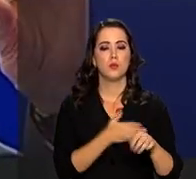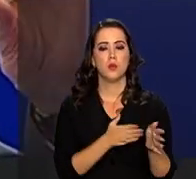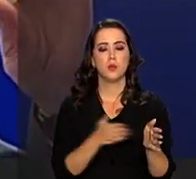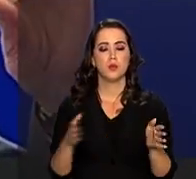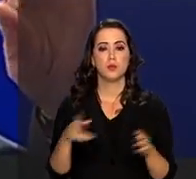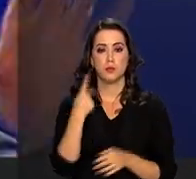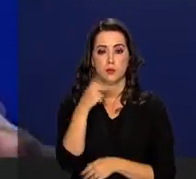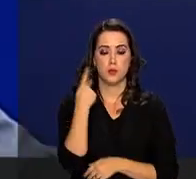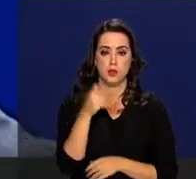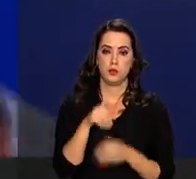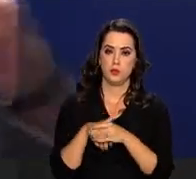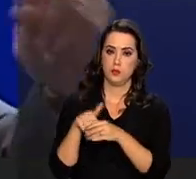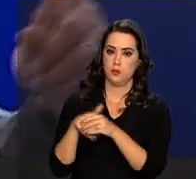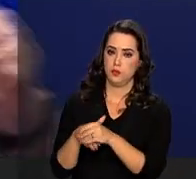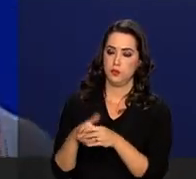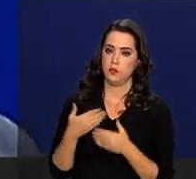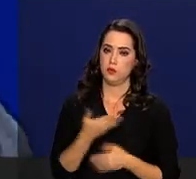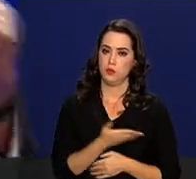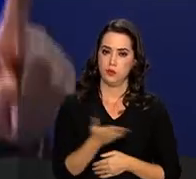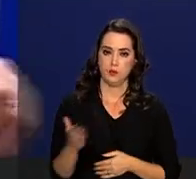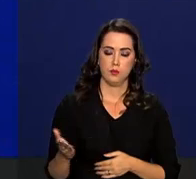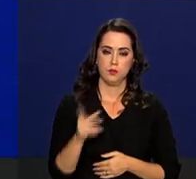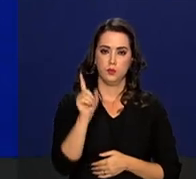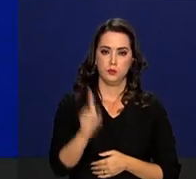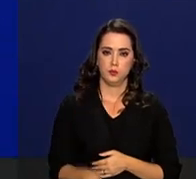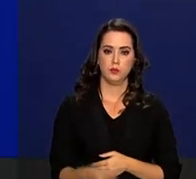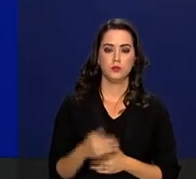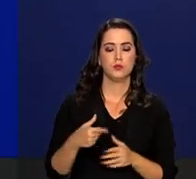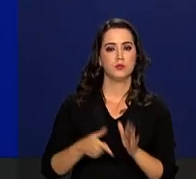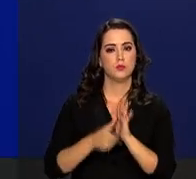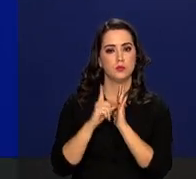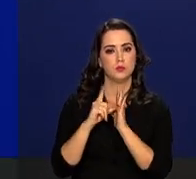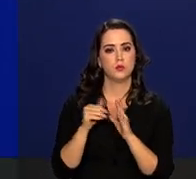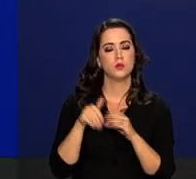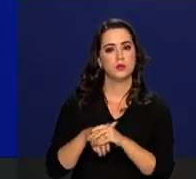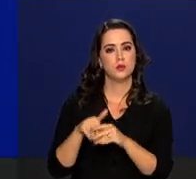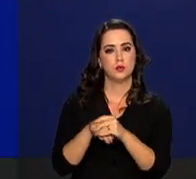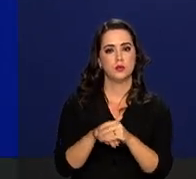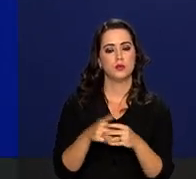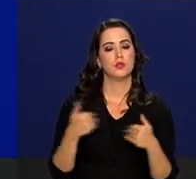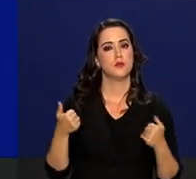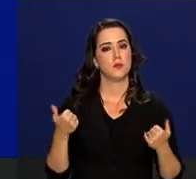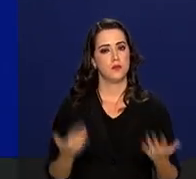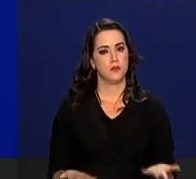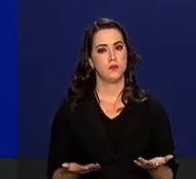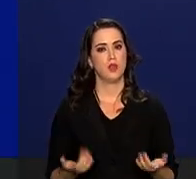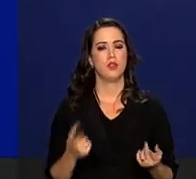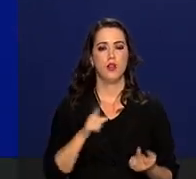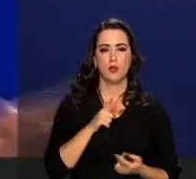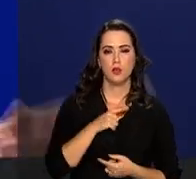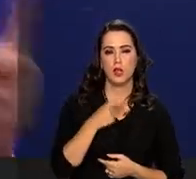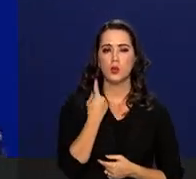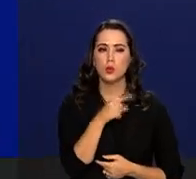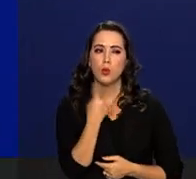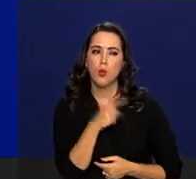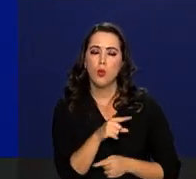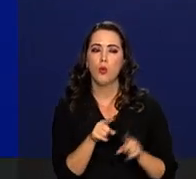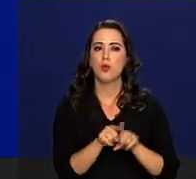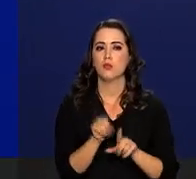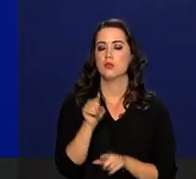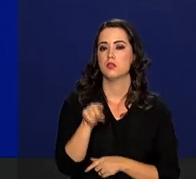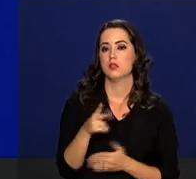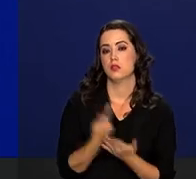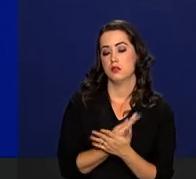eleitoral, em que você está antecedendo as eleições, portanto há controvérsias, contestações,